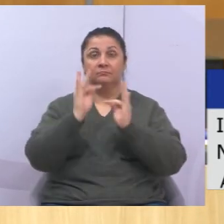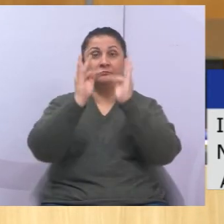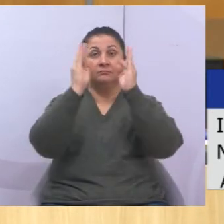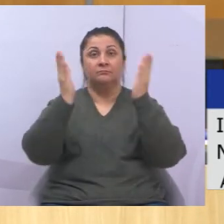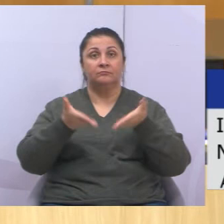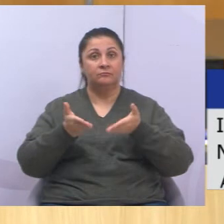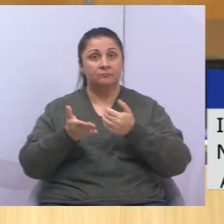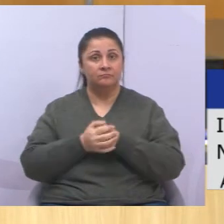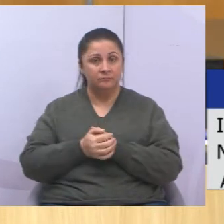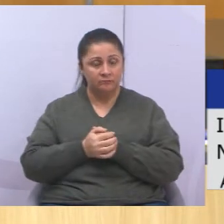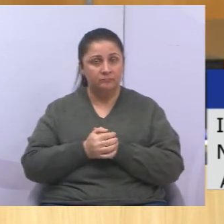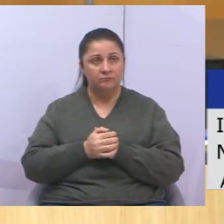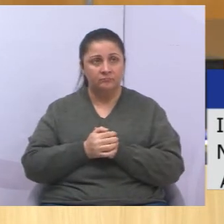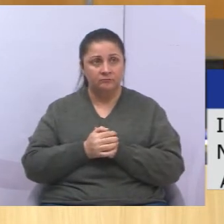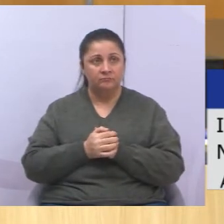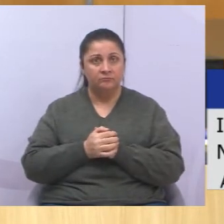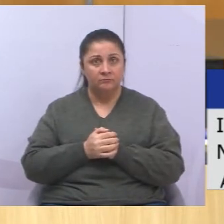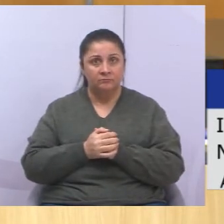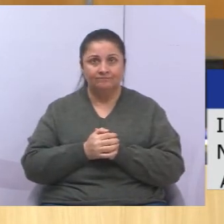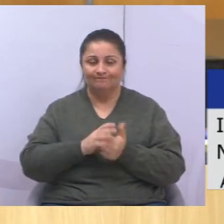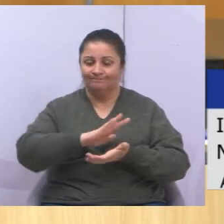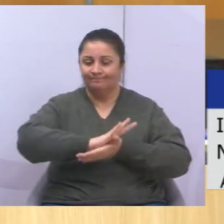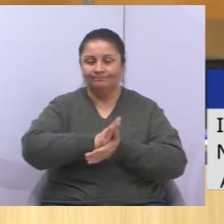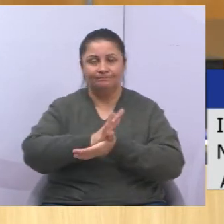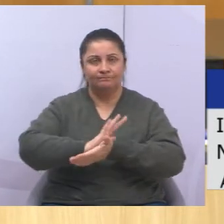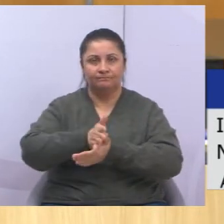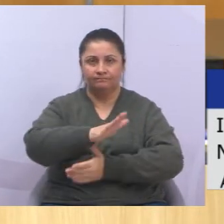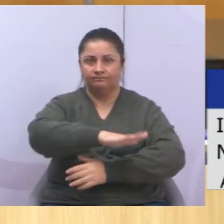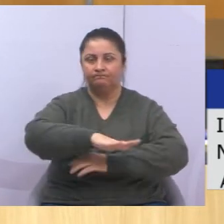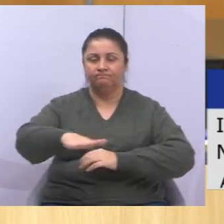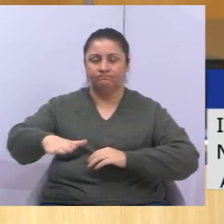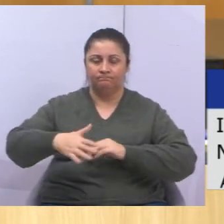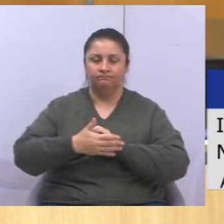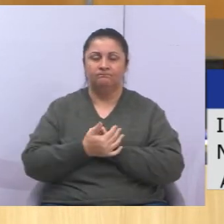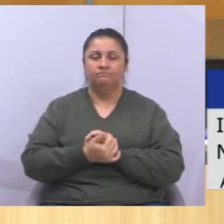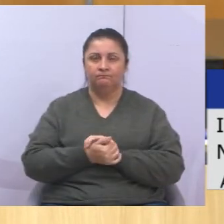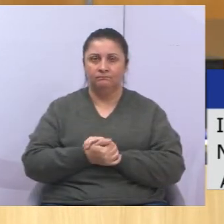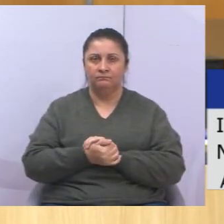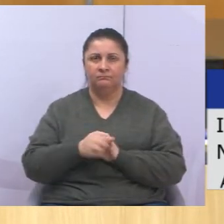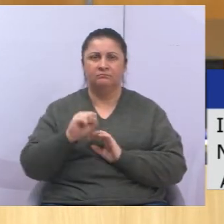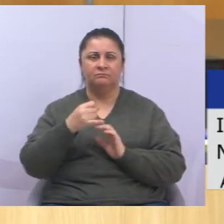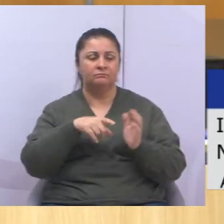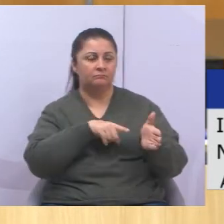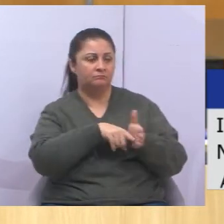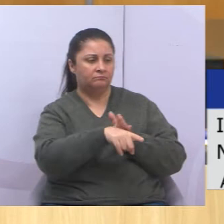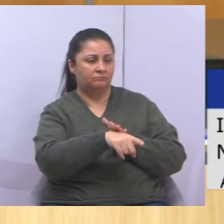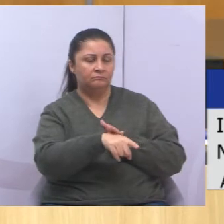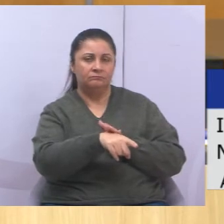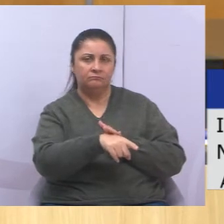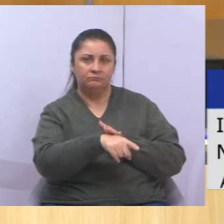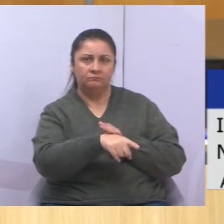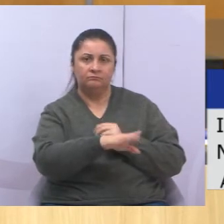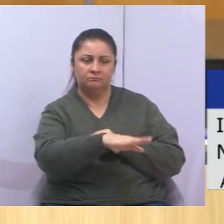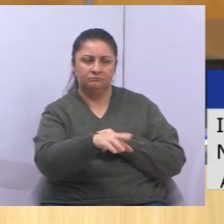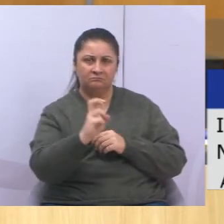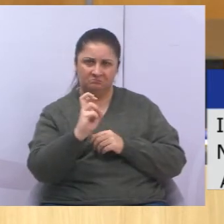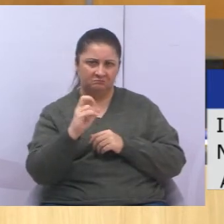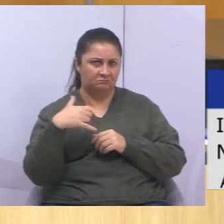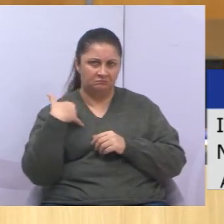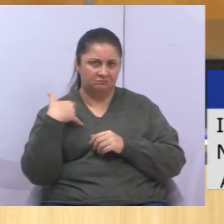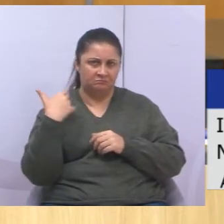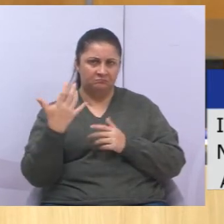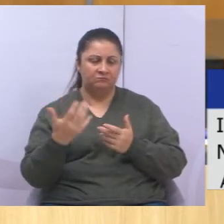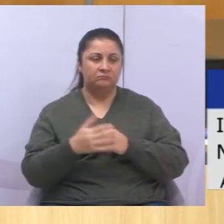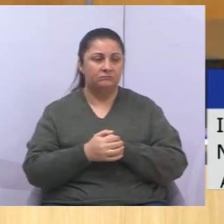hoje, pastor Rogério Timóteo, está acabando com as nossas crianças, né? Hoje, se você perguntar para uma criança de 5 anos,